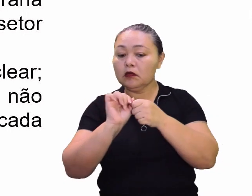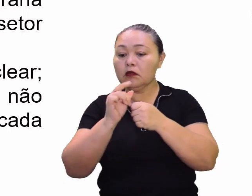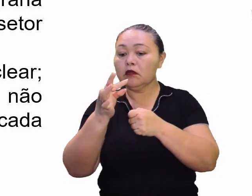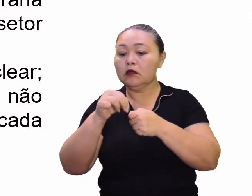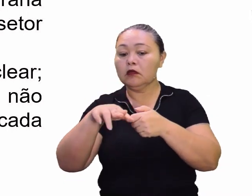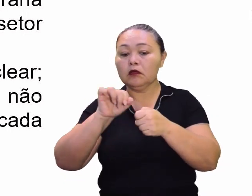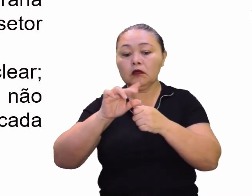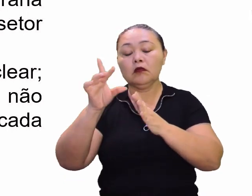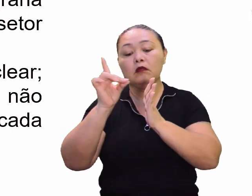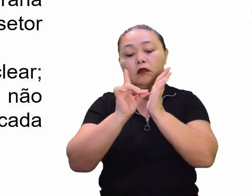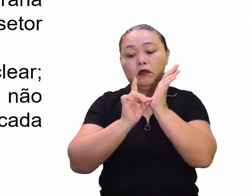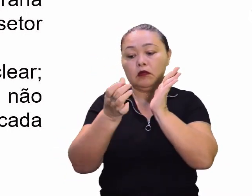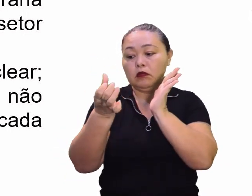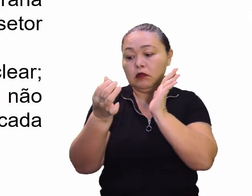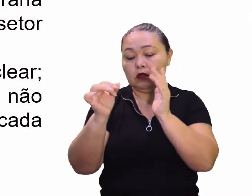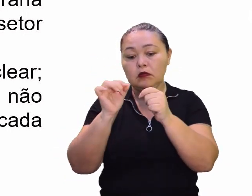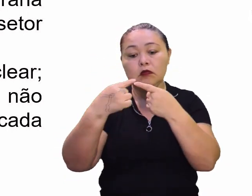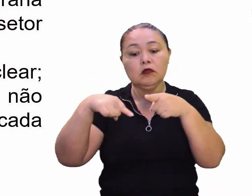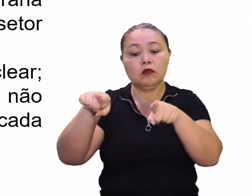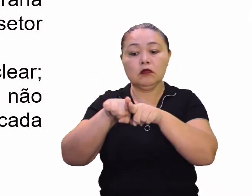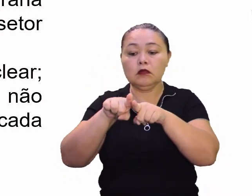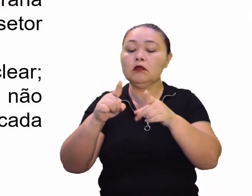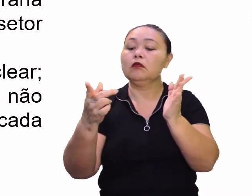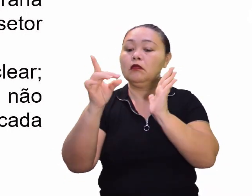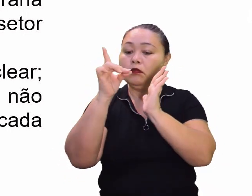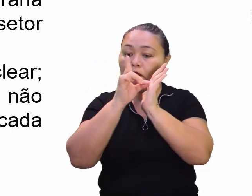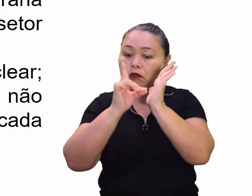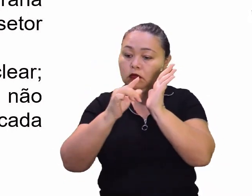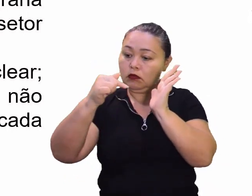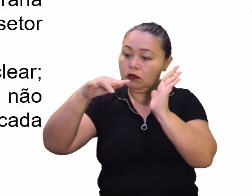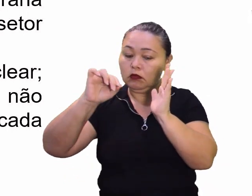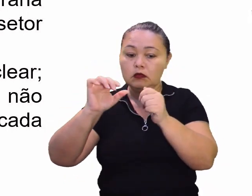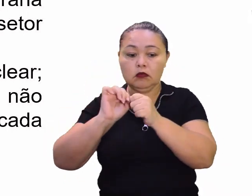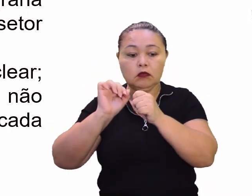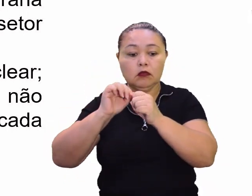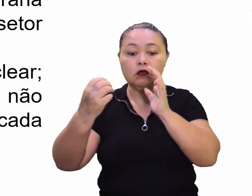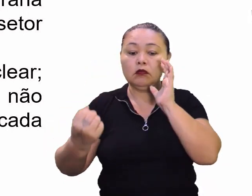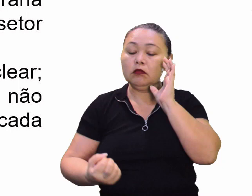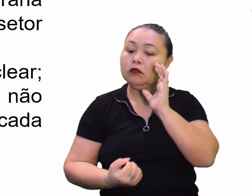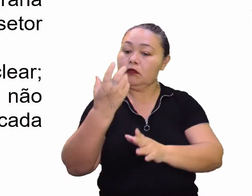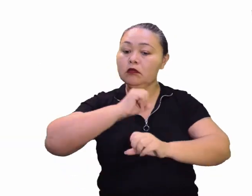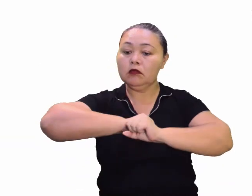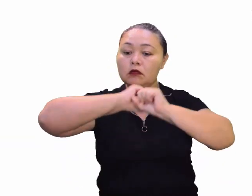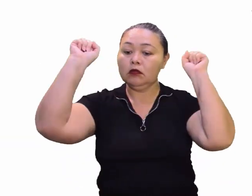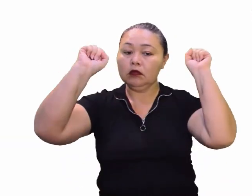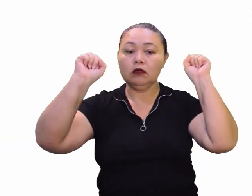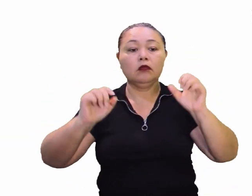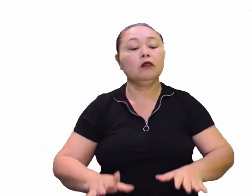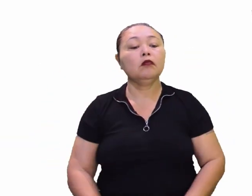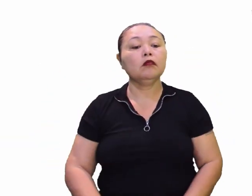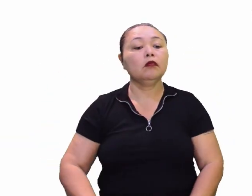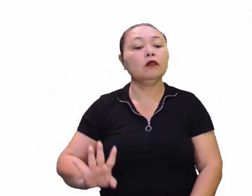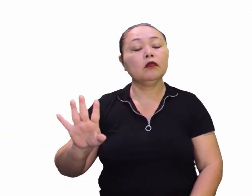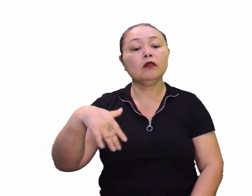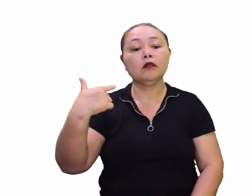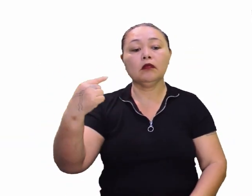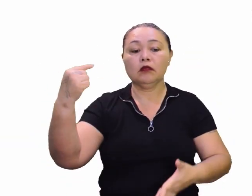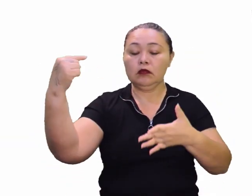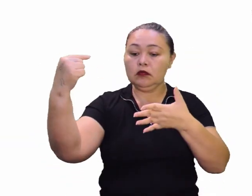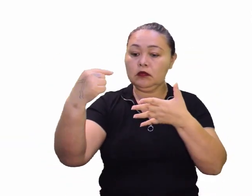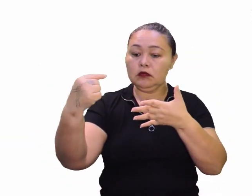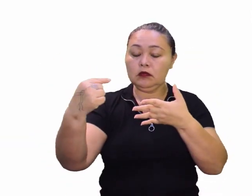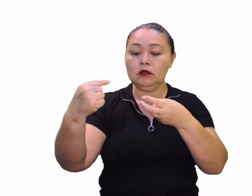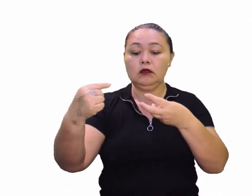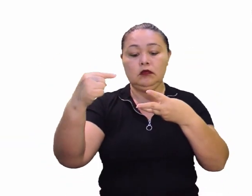na década de 60 e na década de 70 explode a sua primeira bomba atômica. As